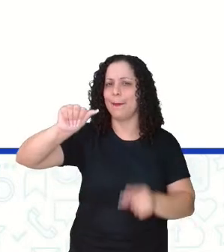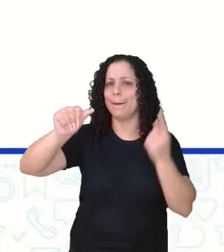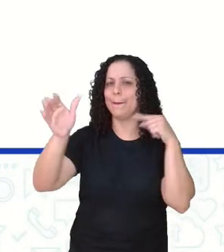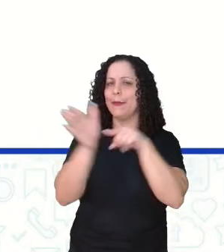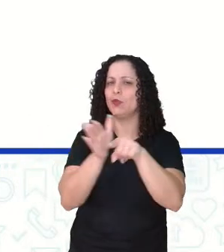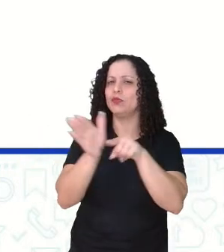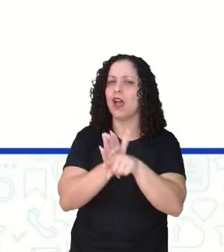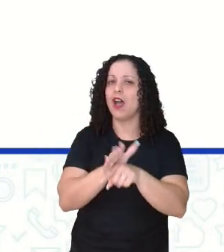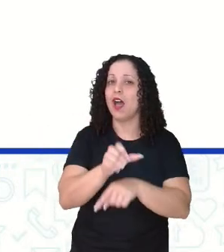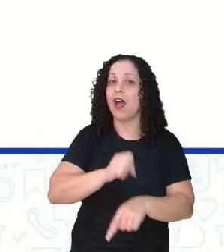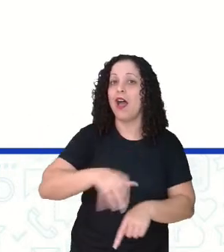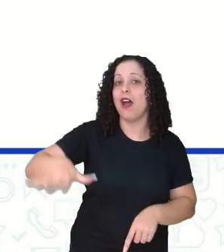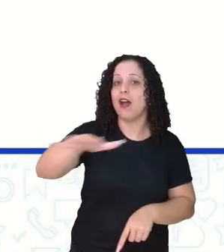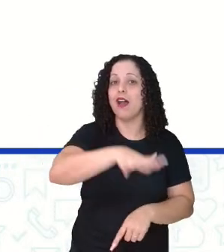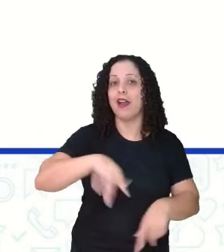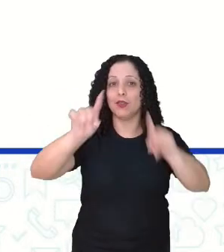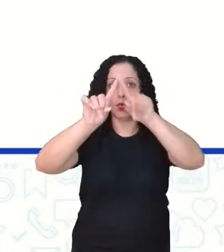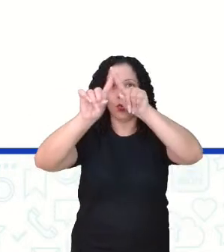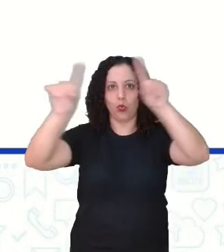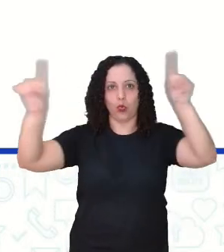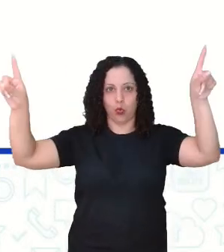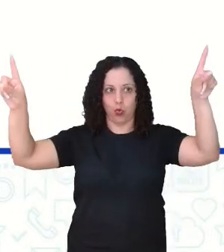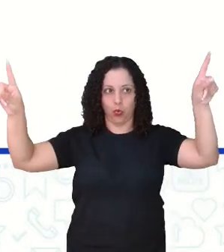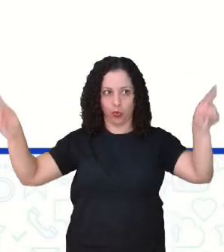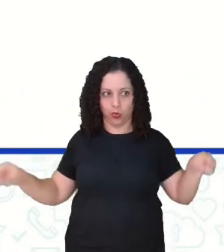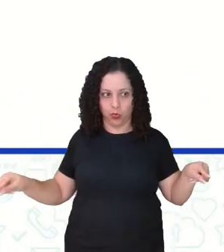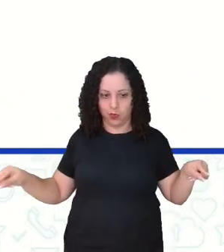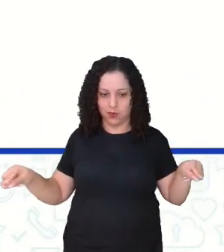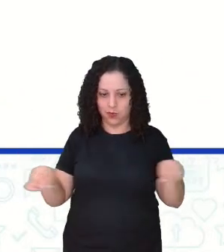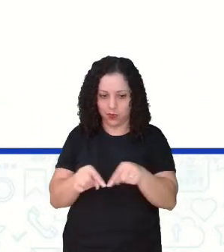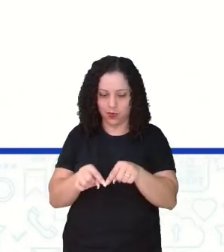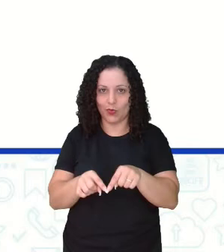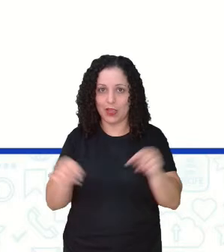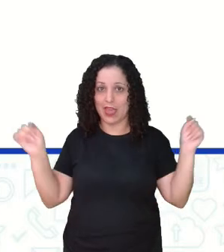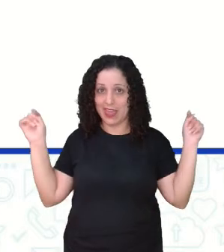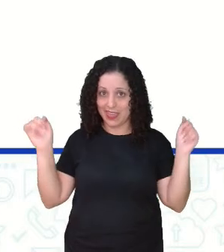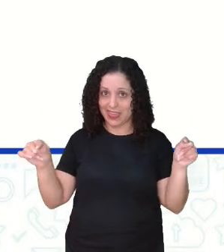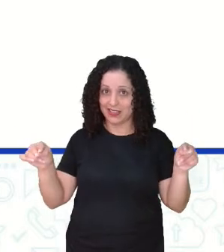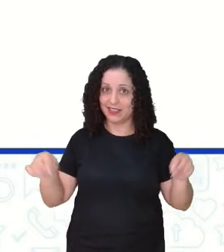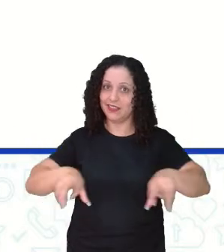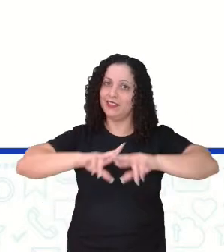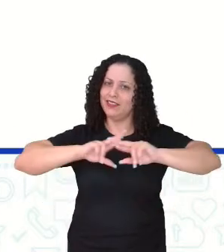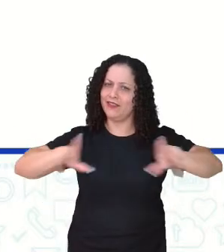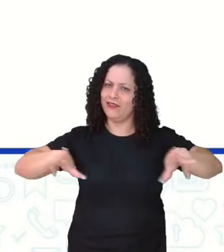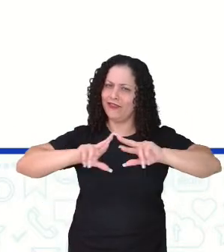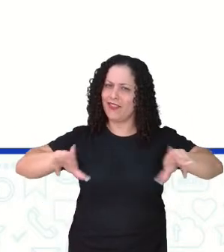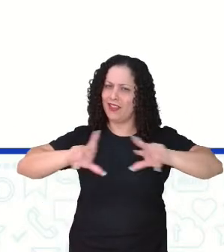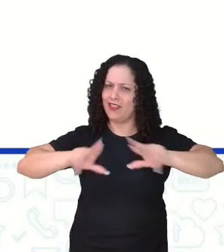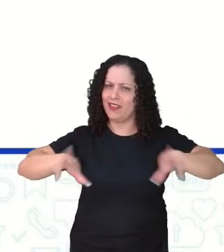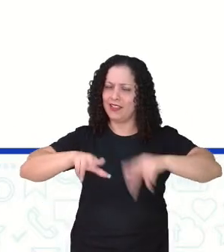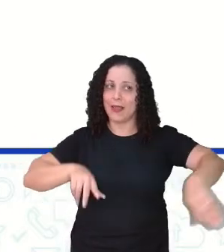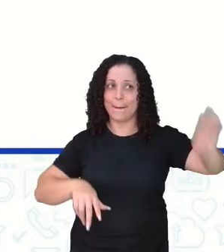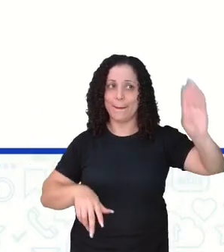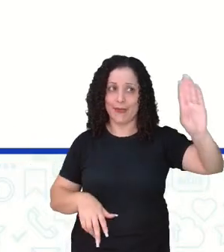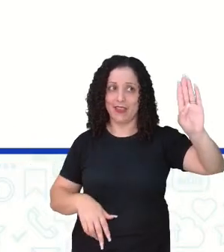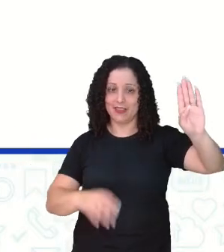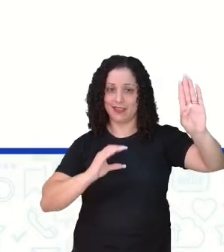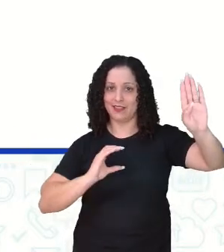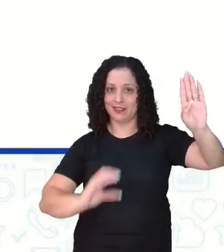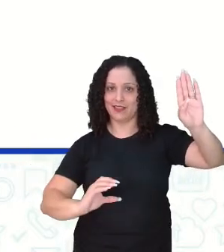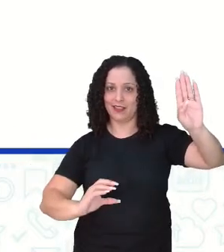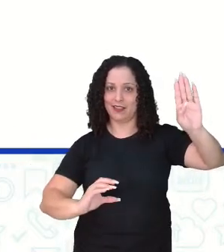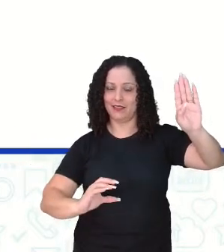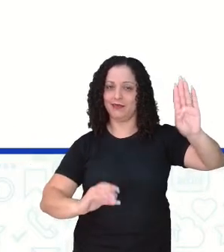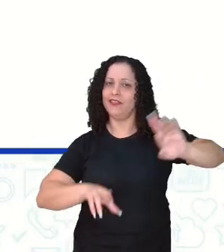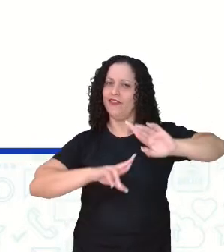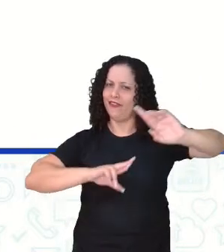quintal, certo? Então, pode notar aí que o quintal, ele tem medidas, o comprimento é B e a largura é C.